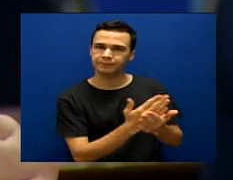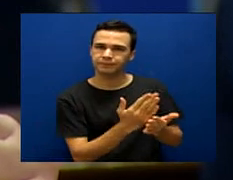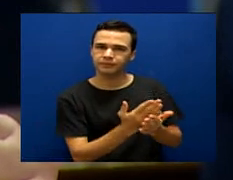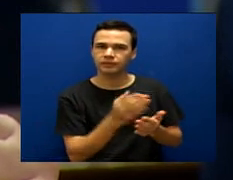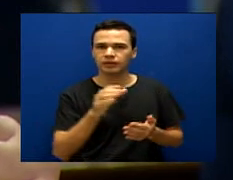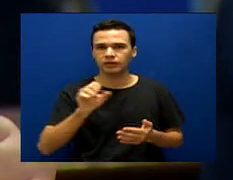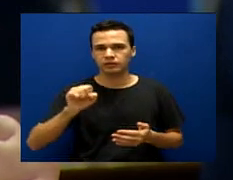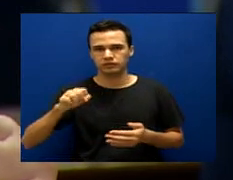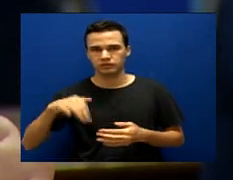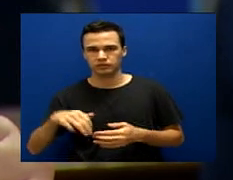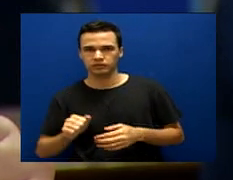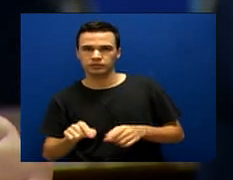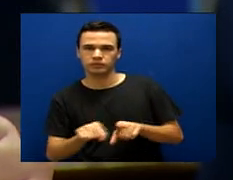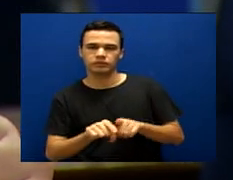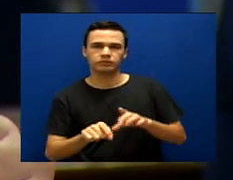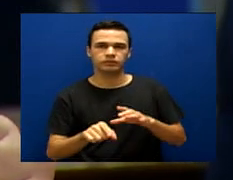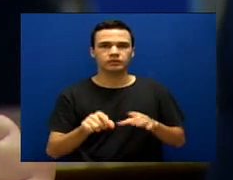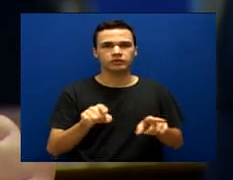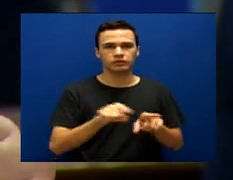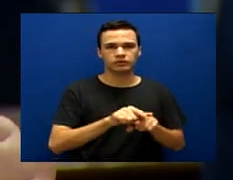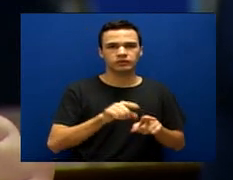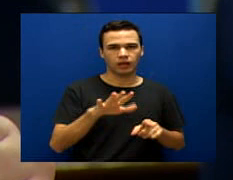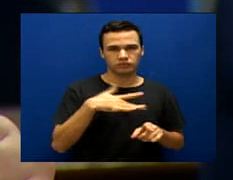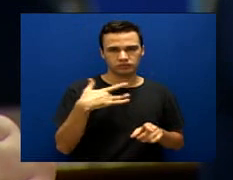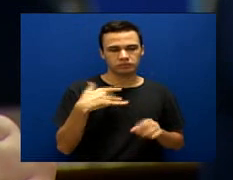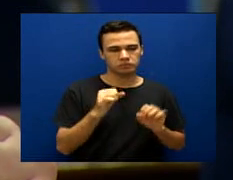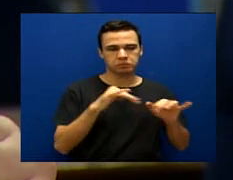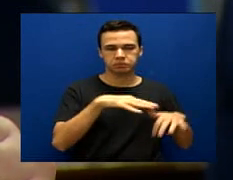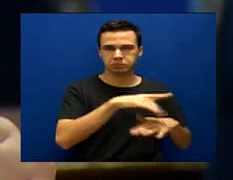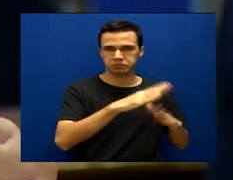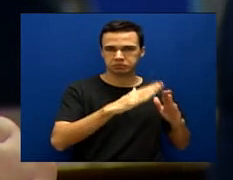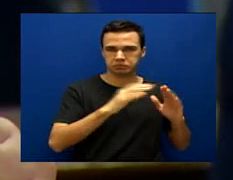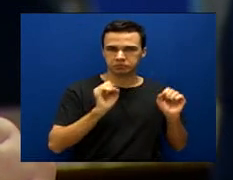o SEMA e a saúde para usar o canil de lá.